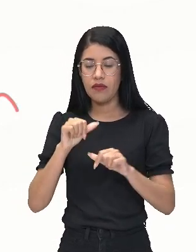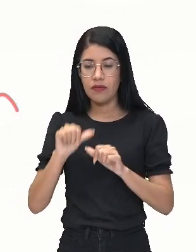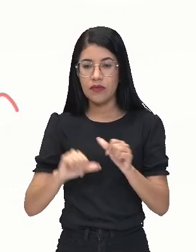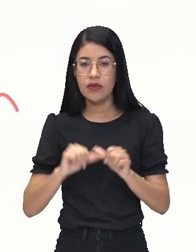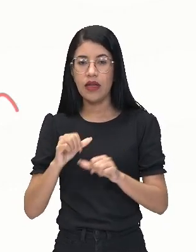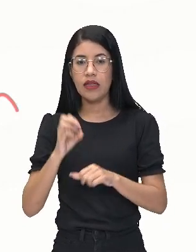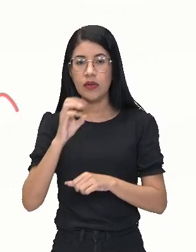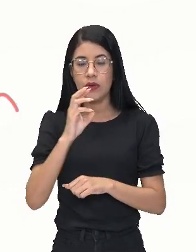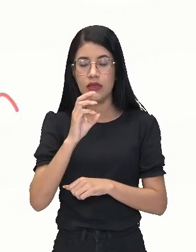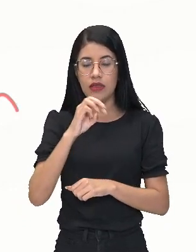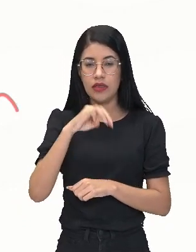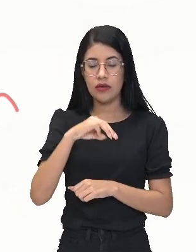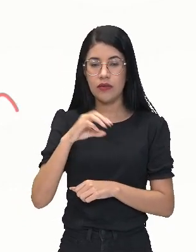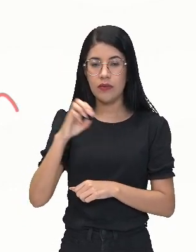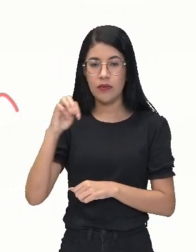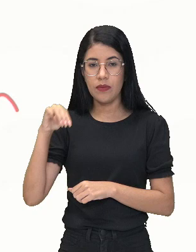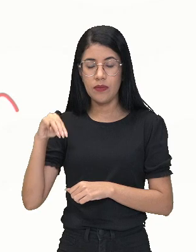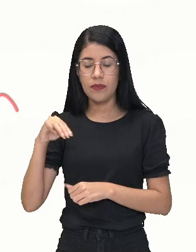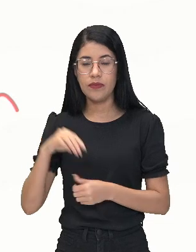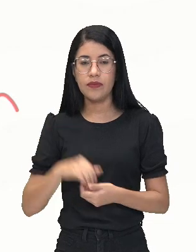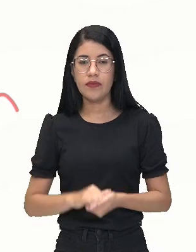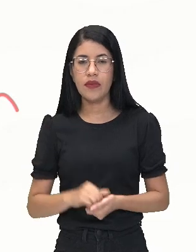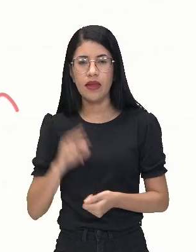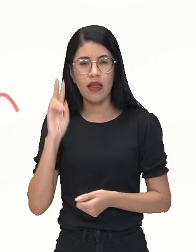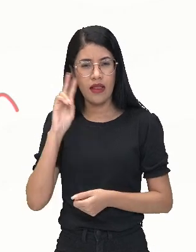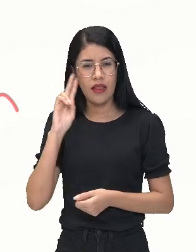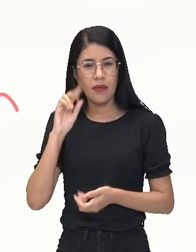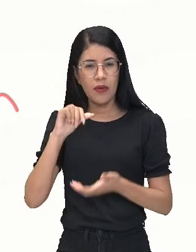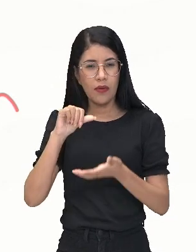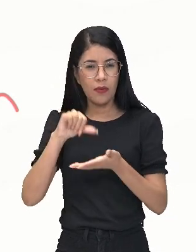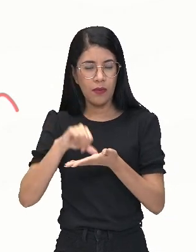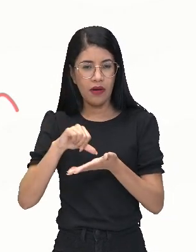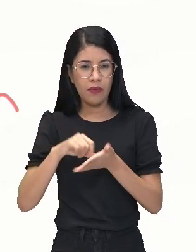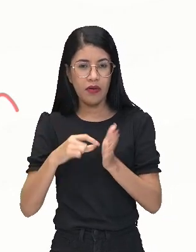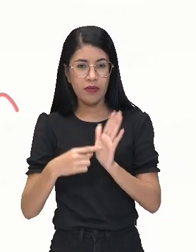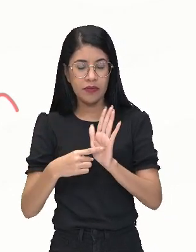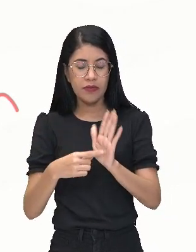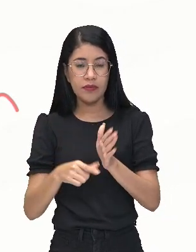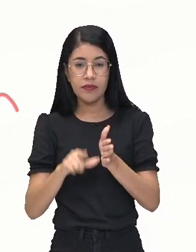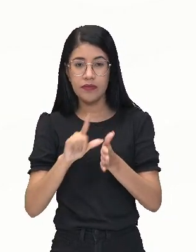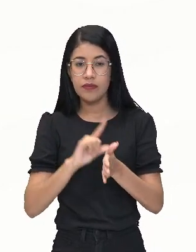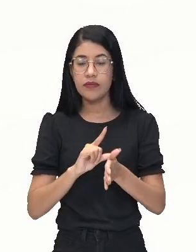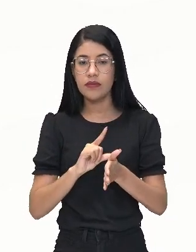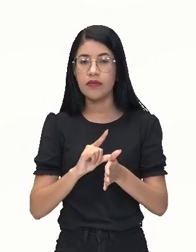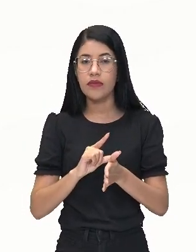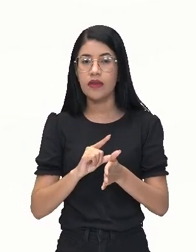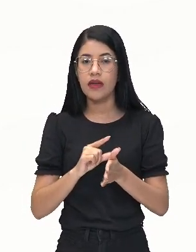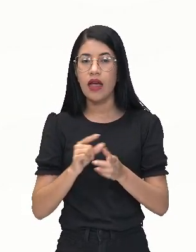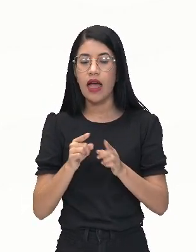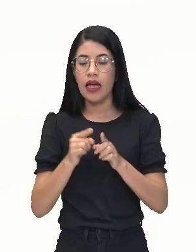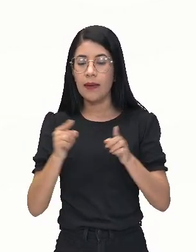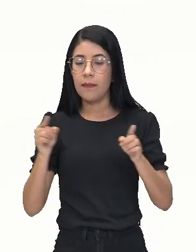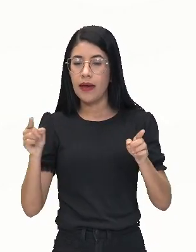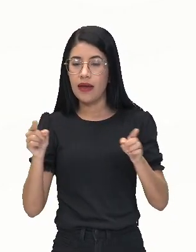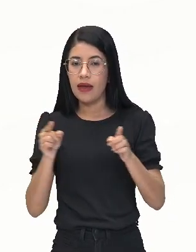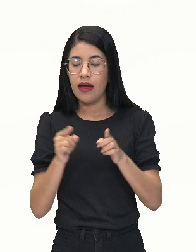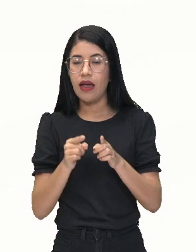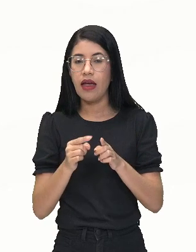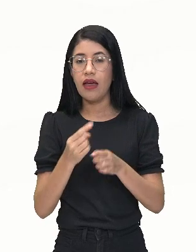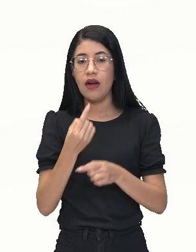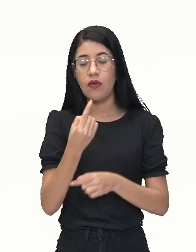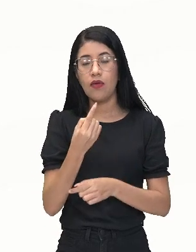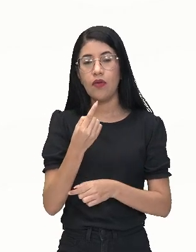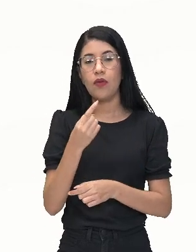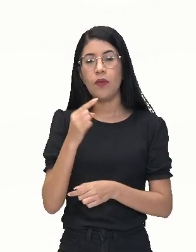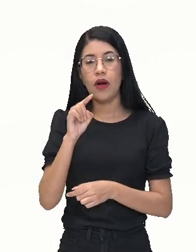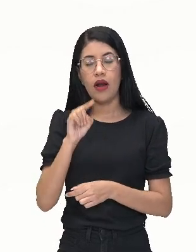metros, tá bom? Lembra lá o primeiro mapa que nós vimos? Lembra qual era a escala dele? Era 1 para